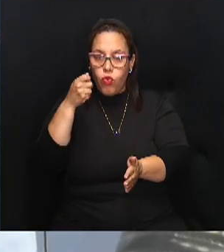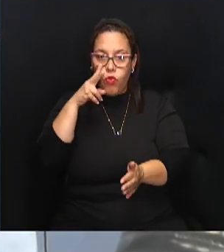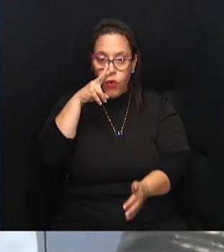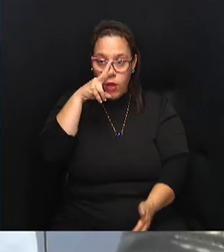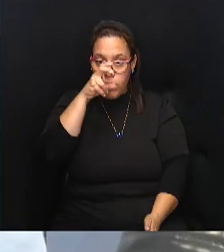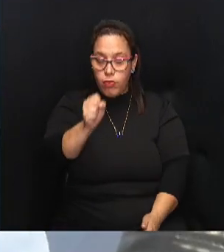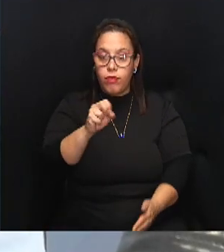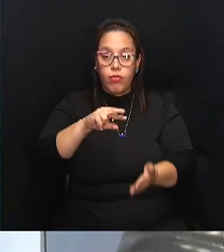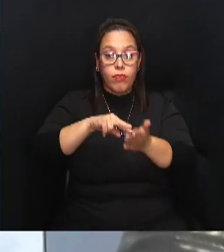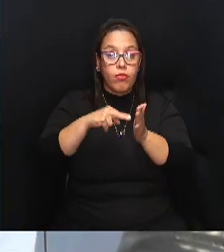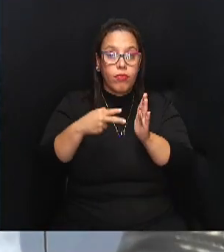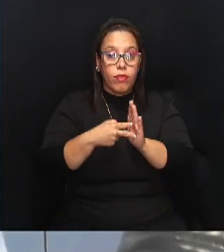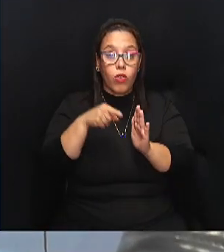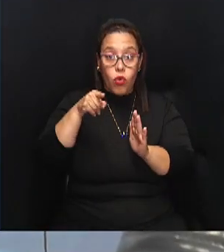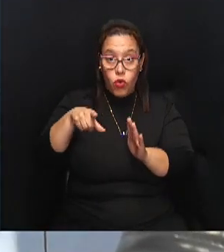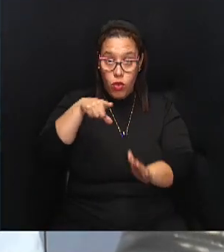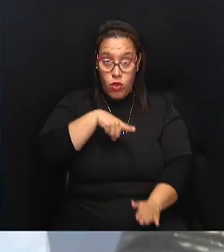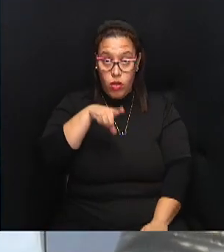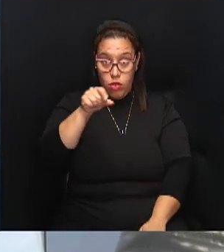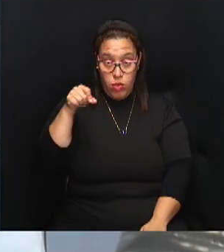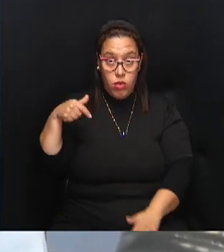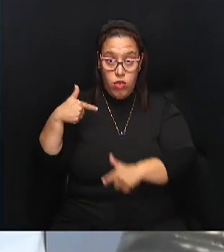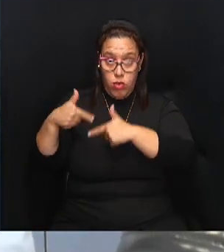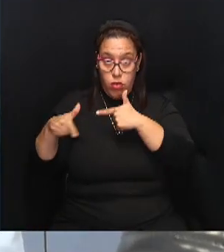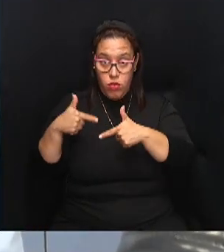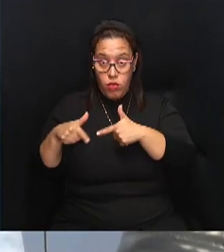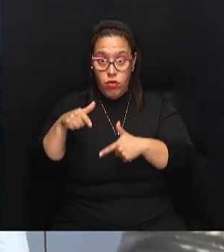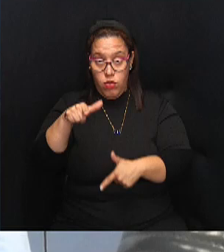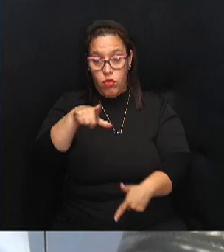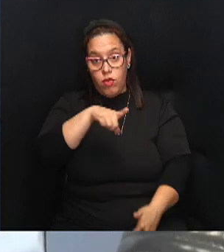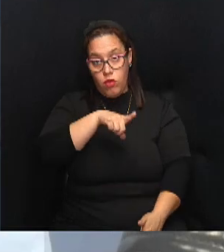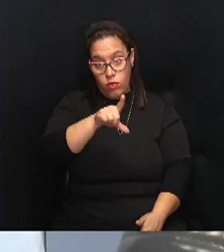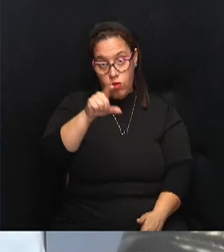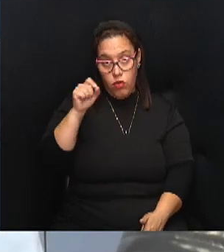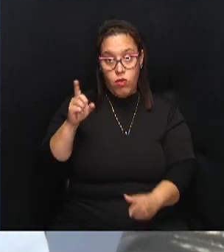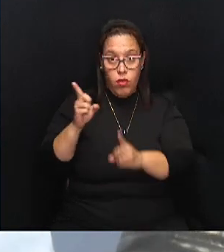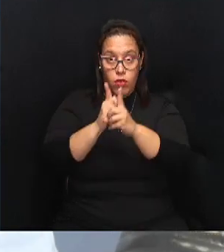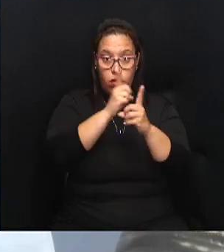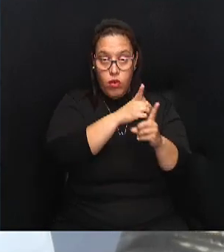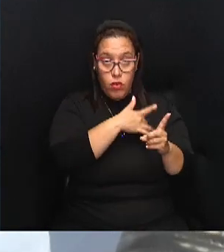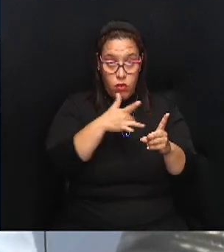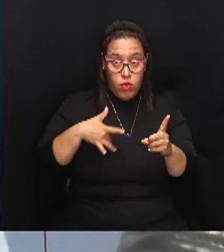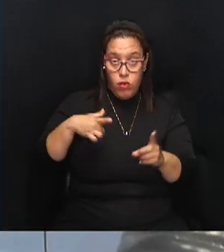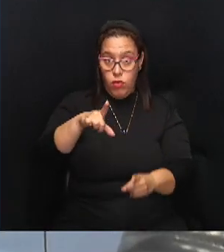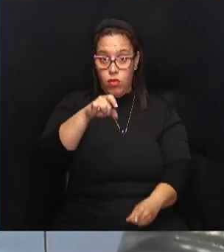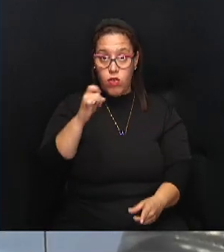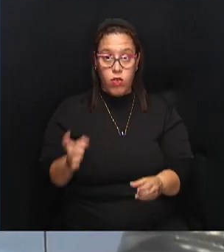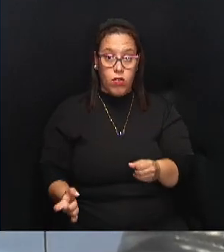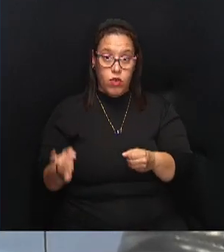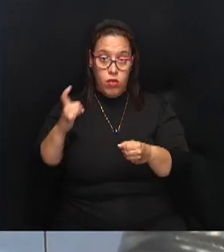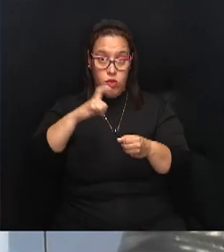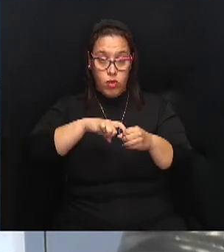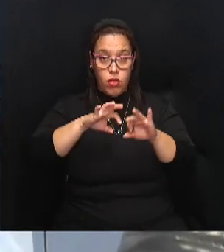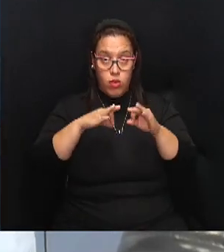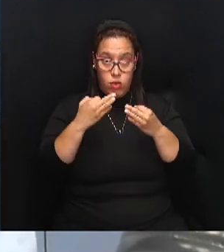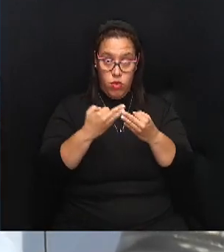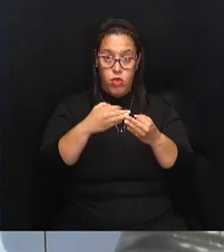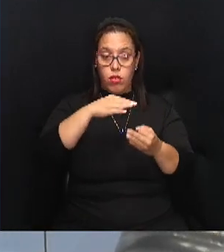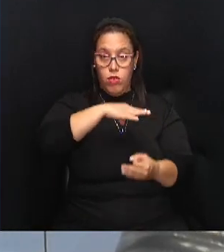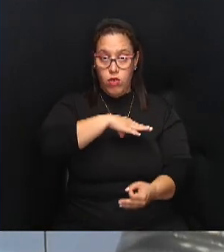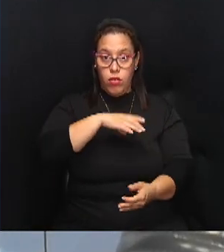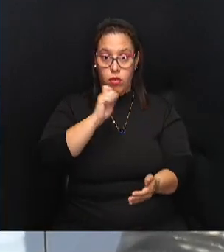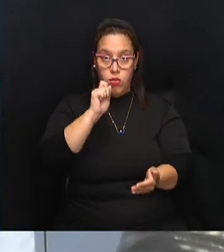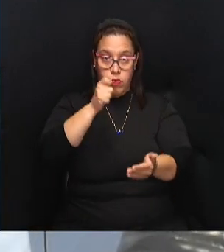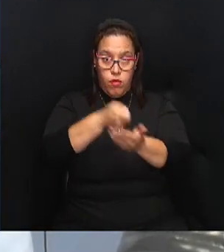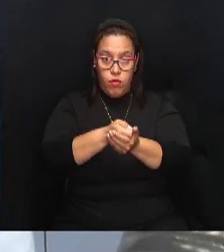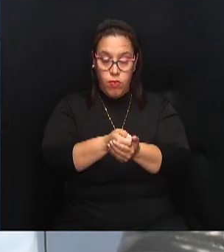no sentido de você tem opção de trabalho, você tem opção de ser atendido na saúde, você tem a opção de voltar para sua família, o município paga a